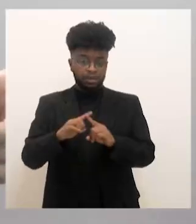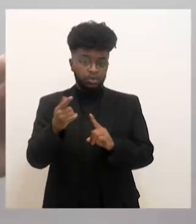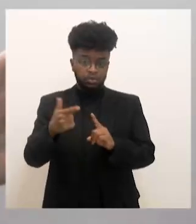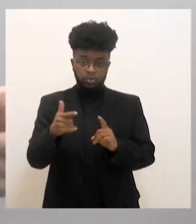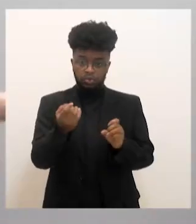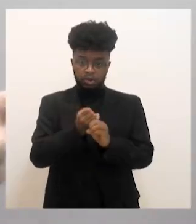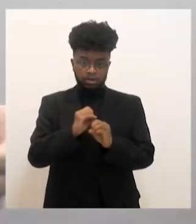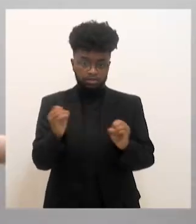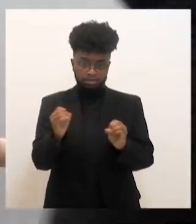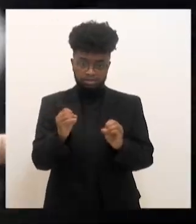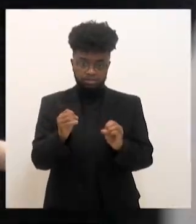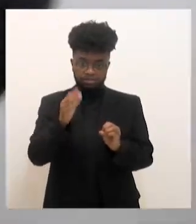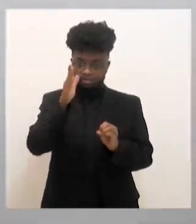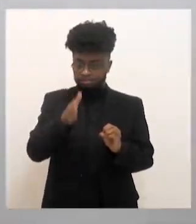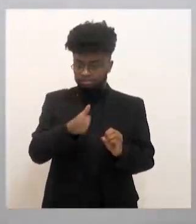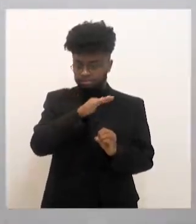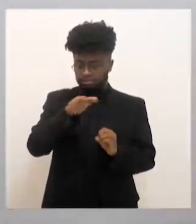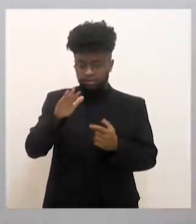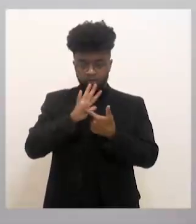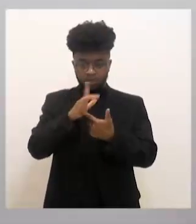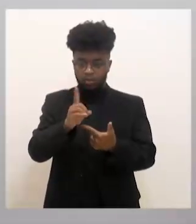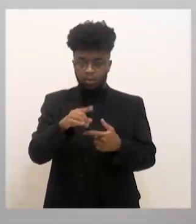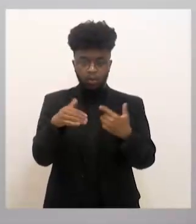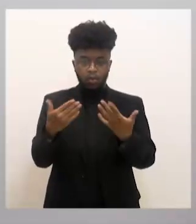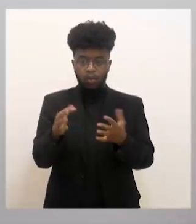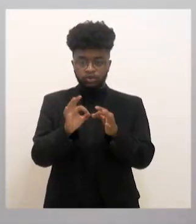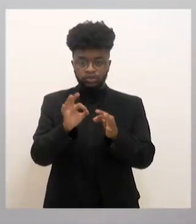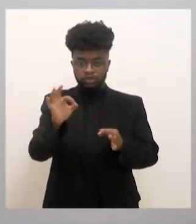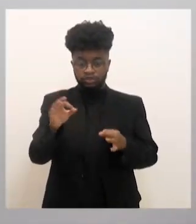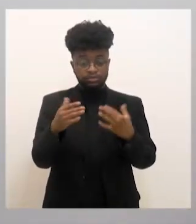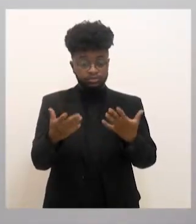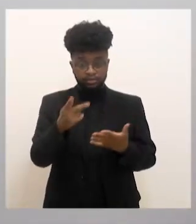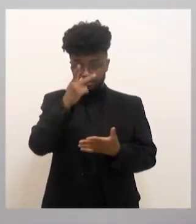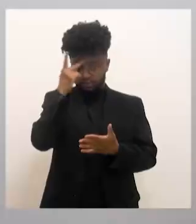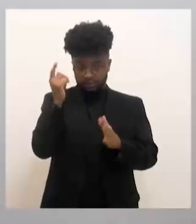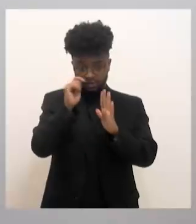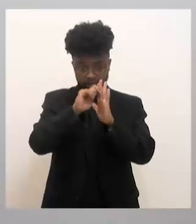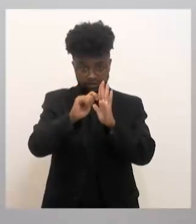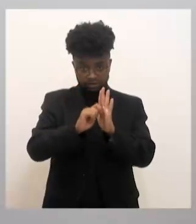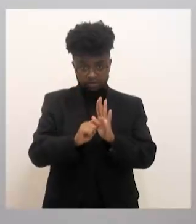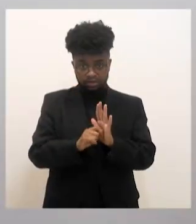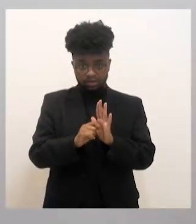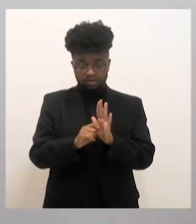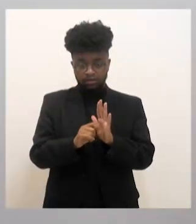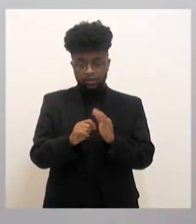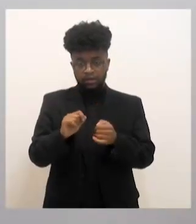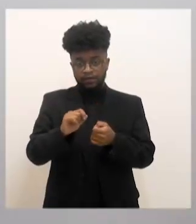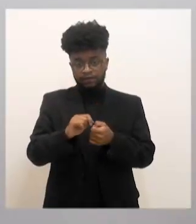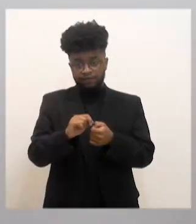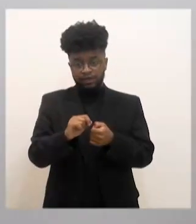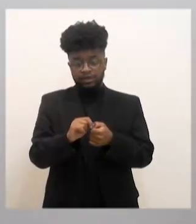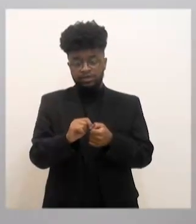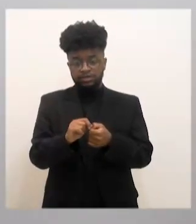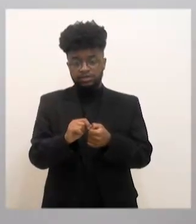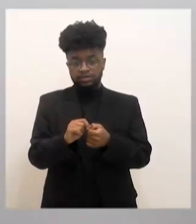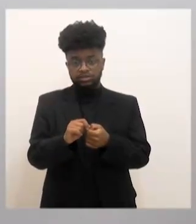na linha poligonal, a distância. Então, quem transcreveu isso, transcreveu de forma